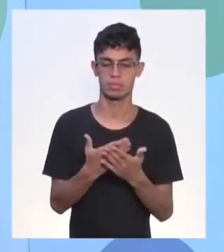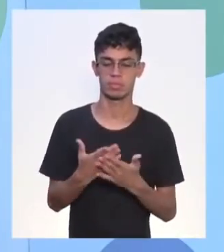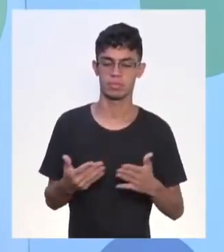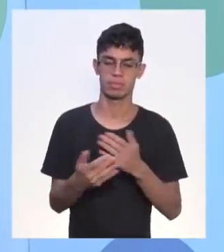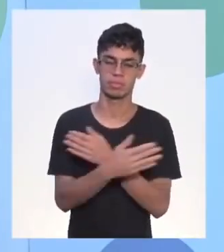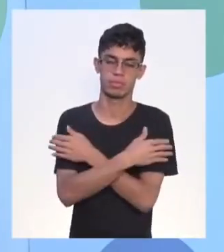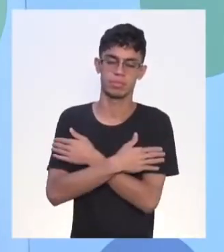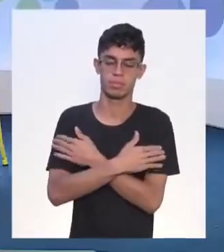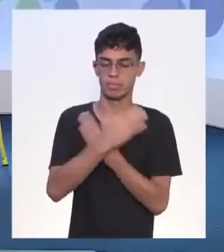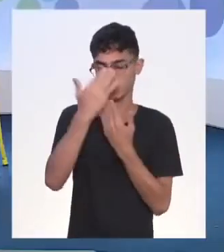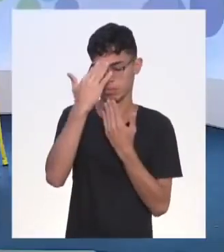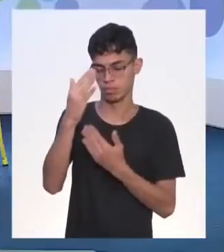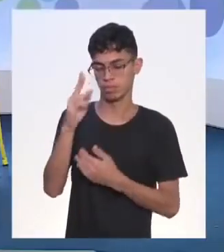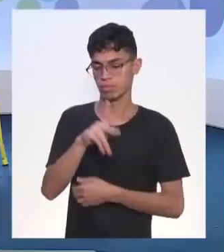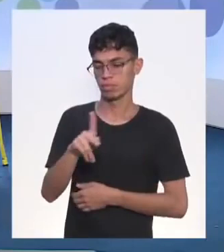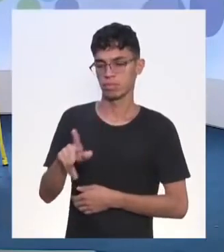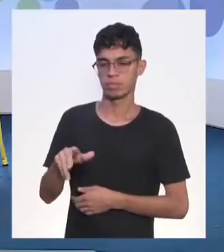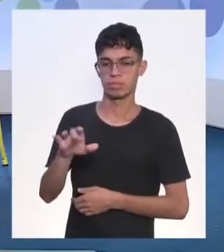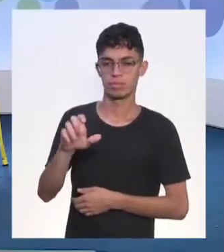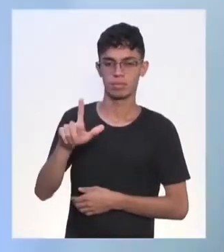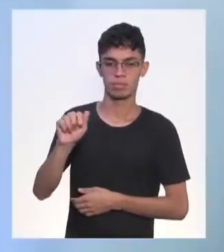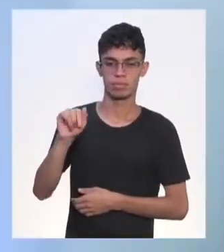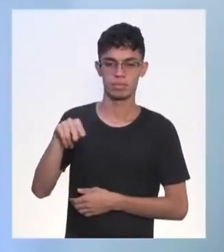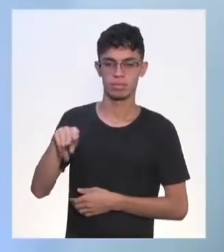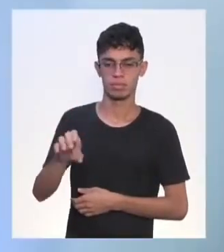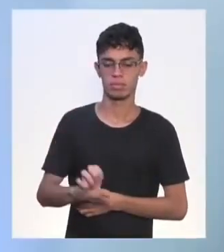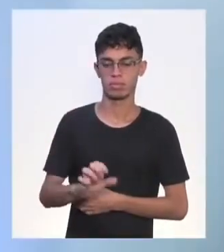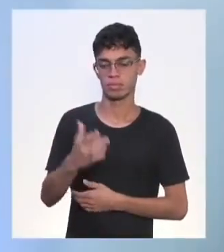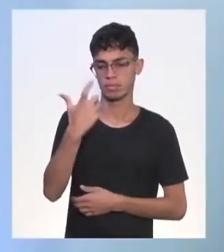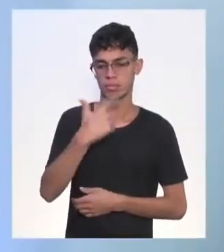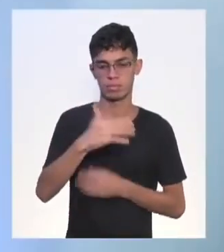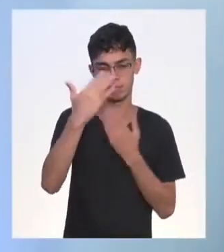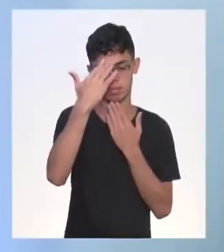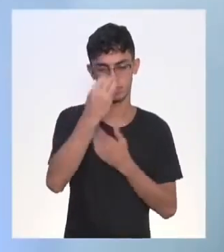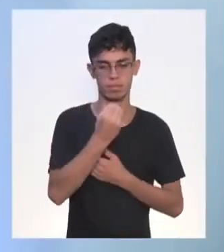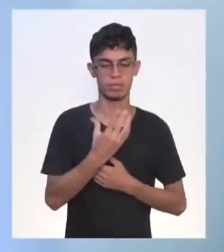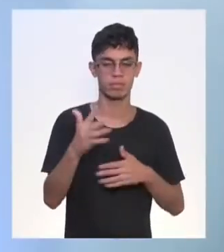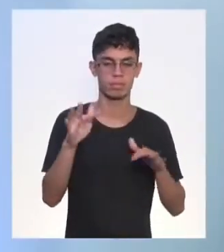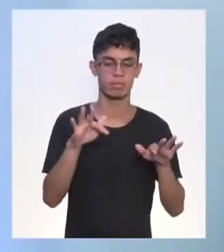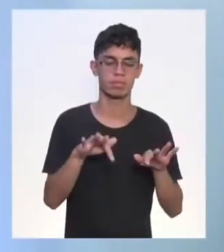para todos, obrigado, professora Elaine, obrigado a todos. Eu que agradeço, bom final de